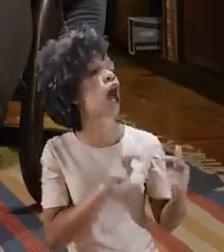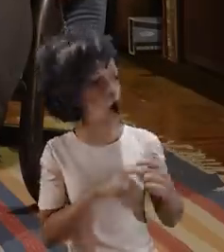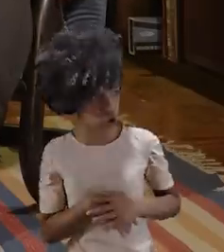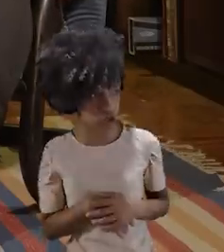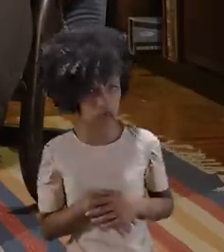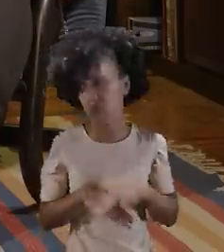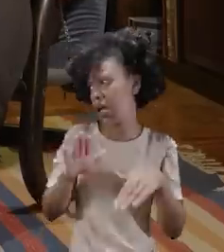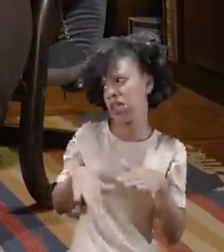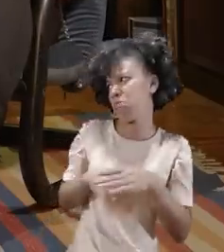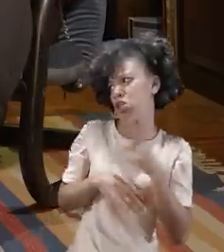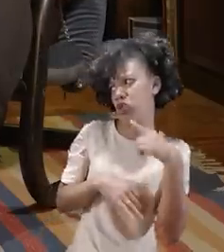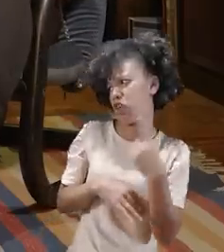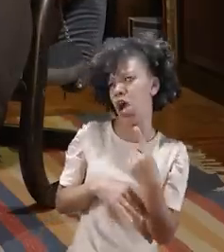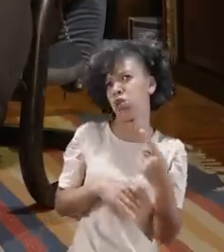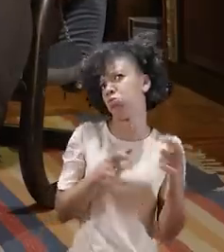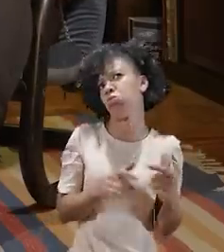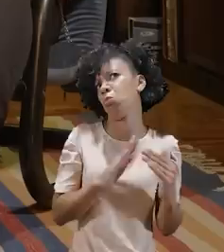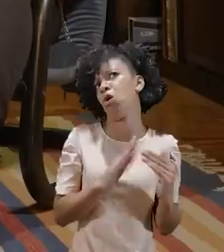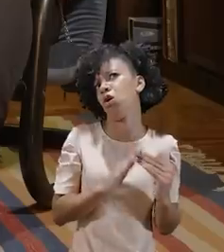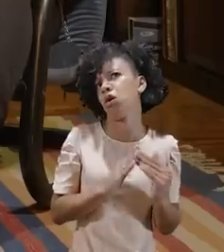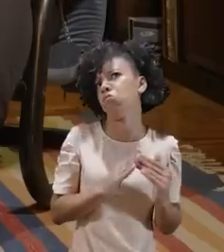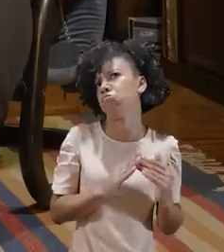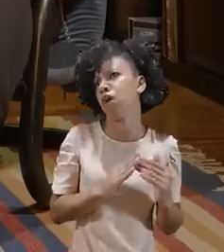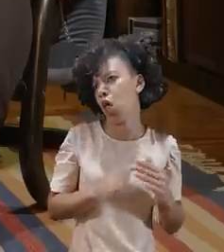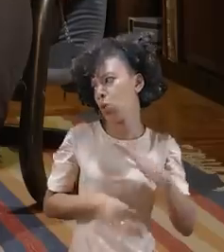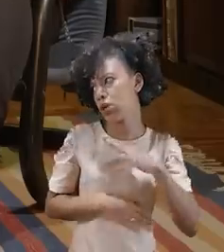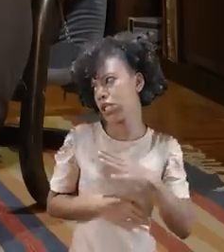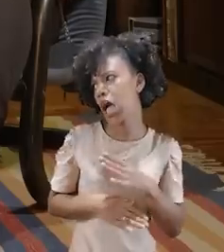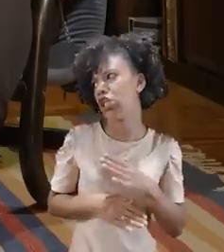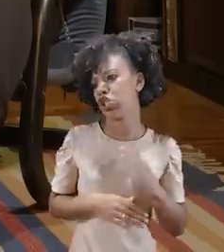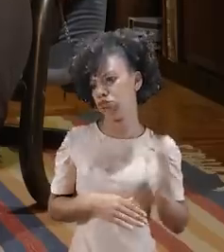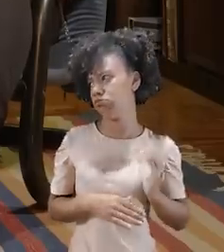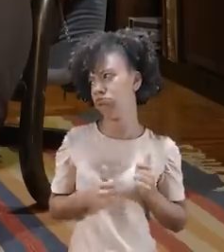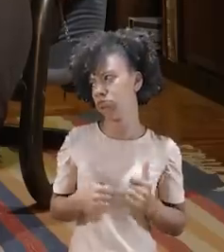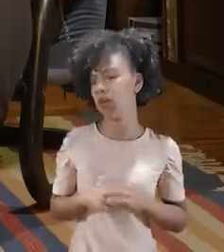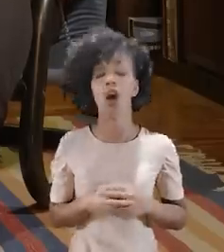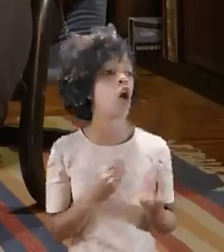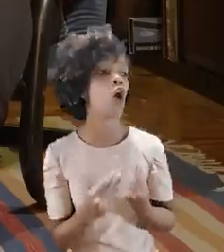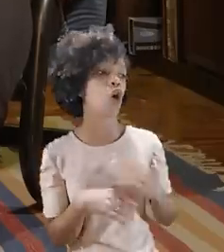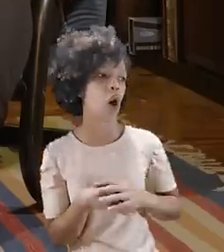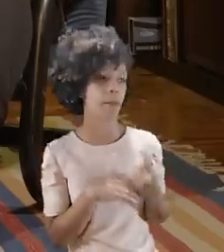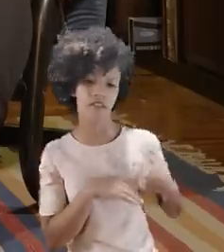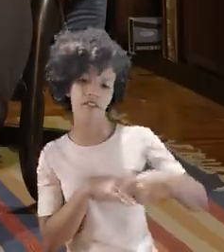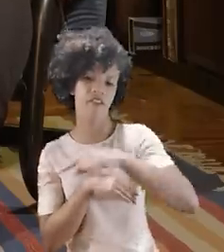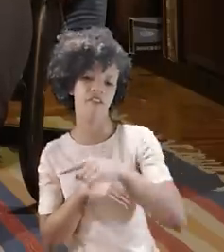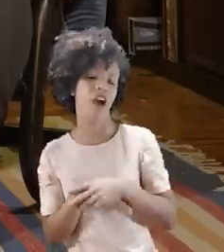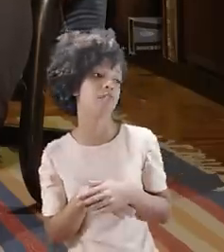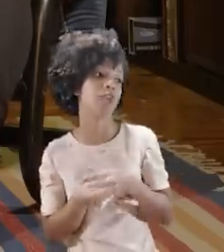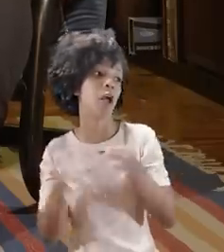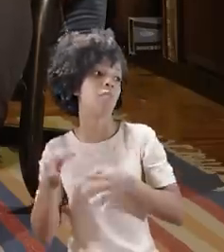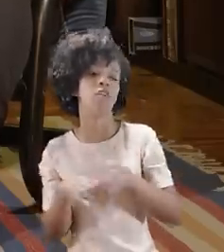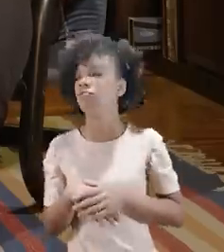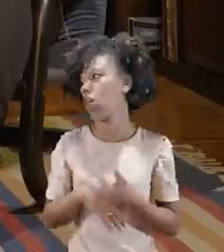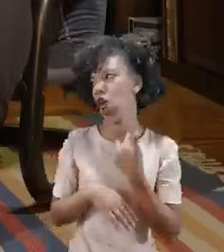advogado uma hora depende vai mas geralmente advogado ele mora no bairro mais nobre sim como que ele vai ter que ir para o fórum ele não pode com